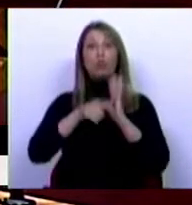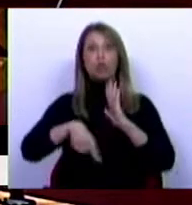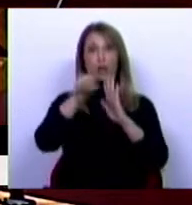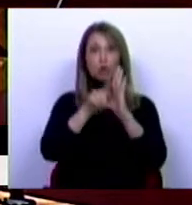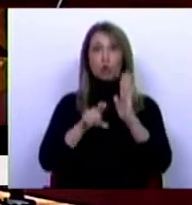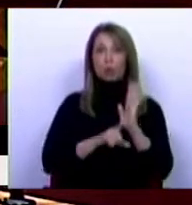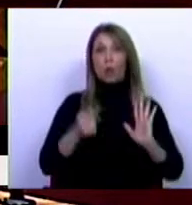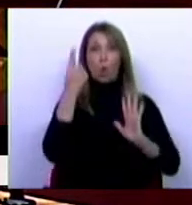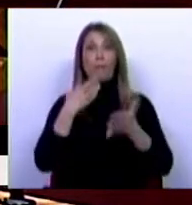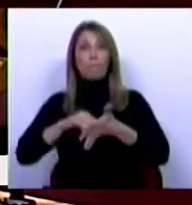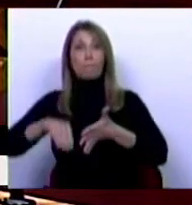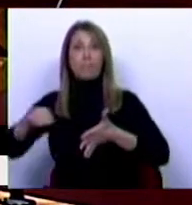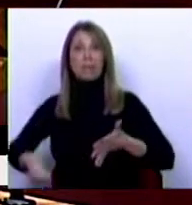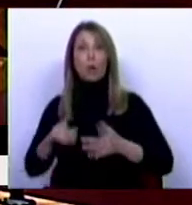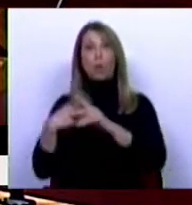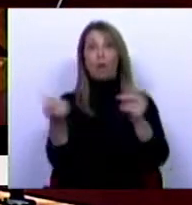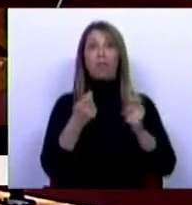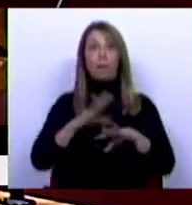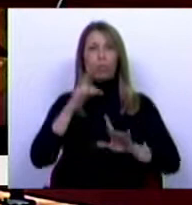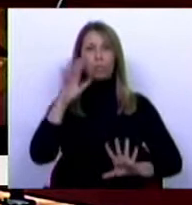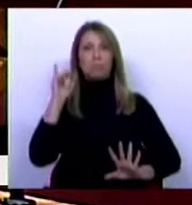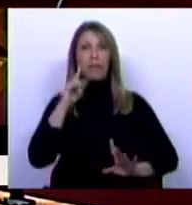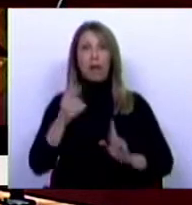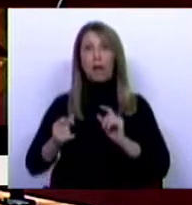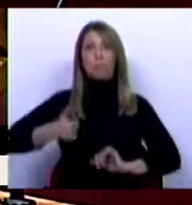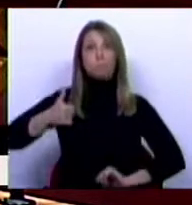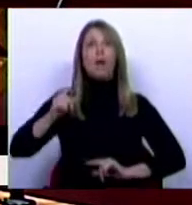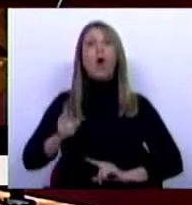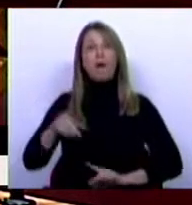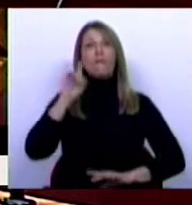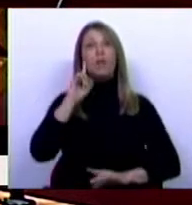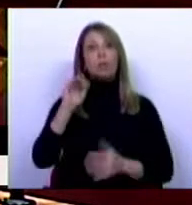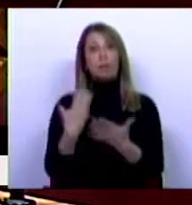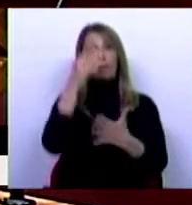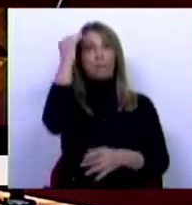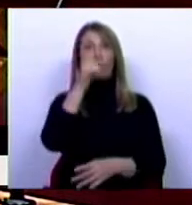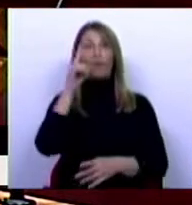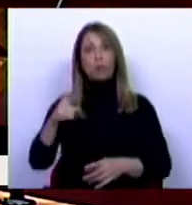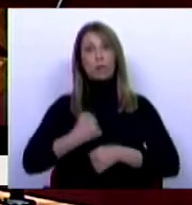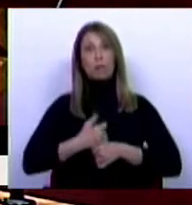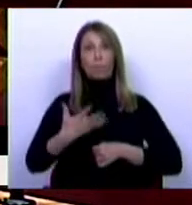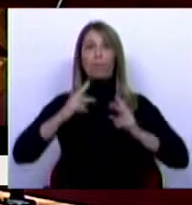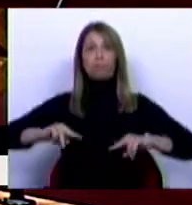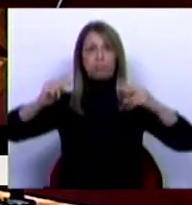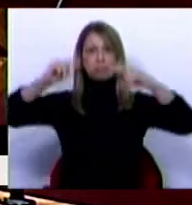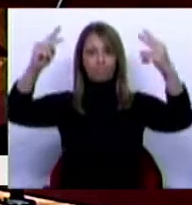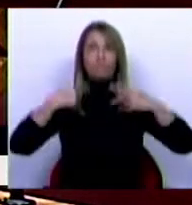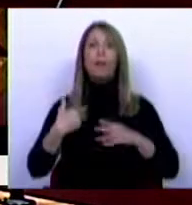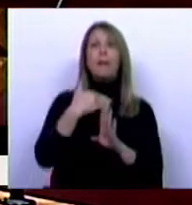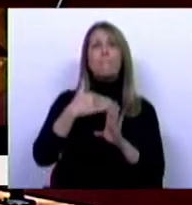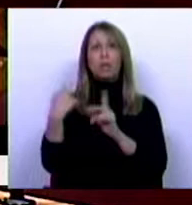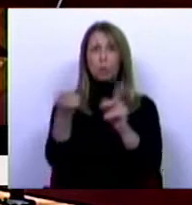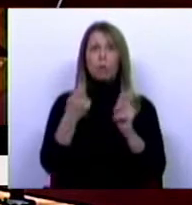que destaca uma ideia-chave: a valorização dos professores e da sua carreira docente. Uma parcela deste debate, que não é